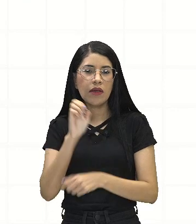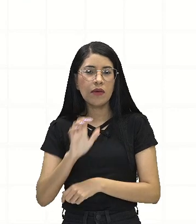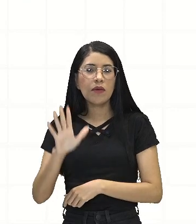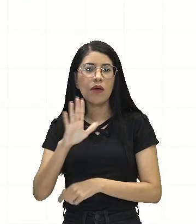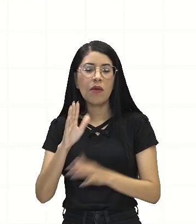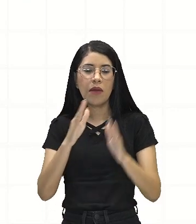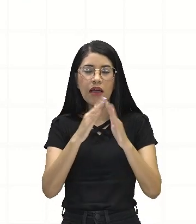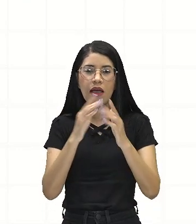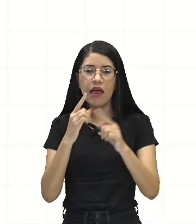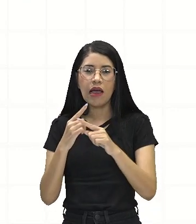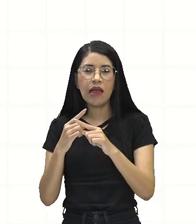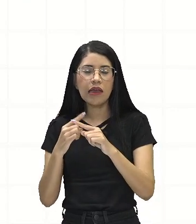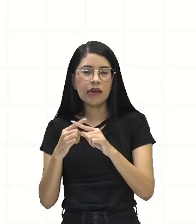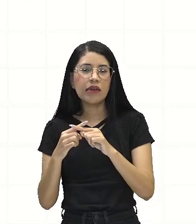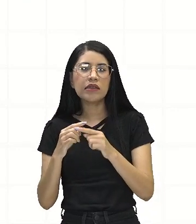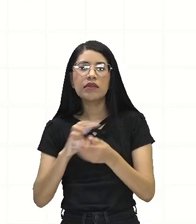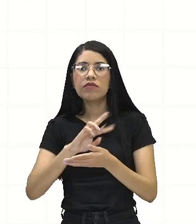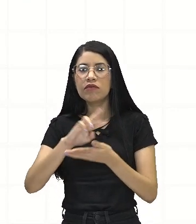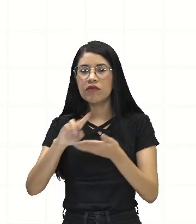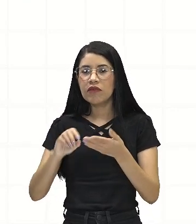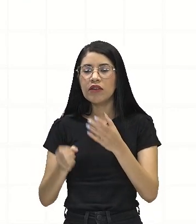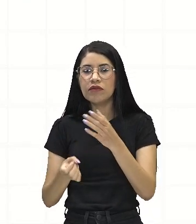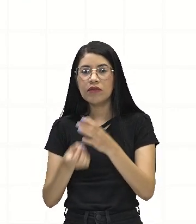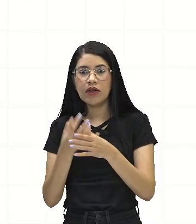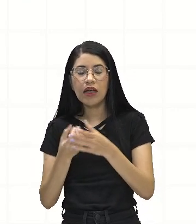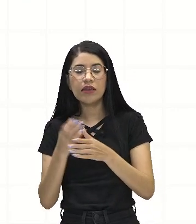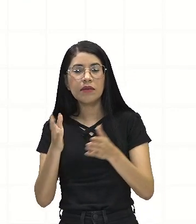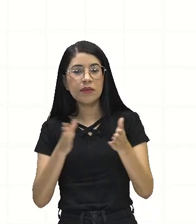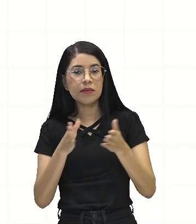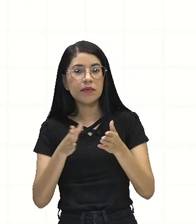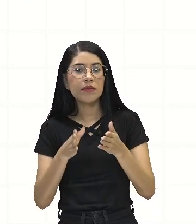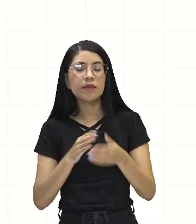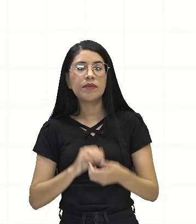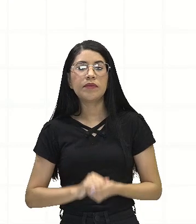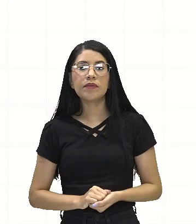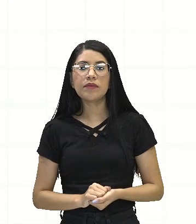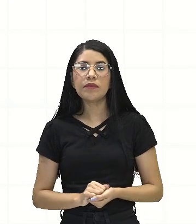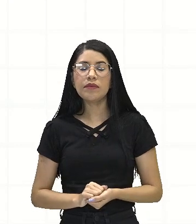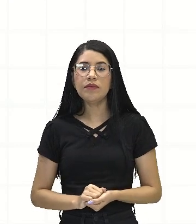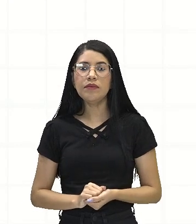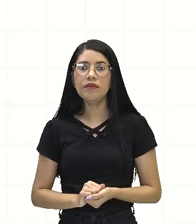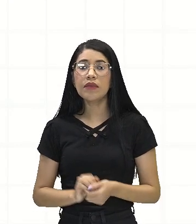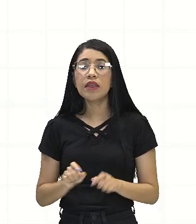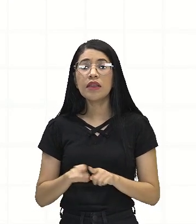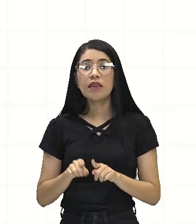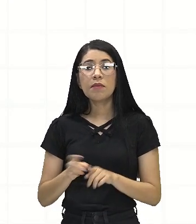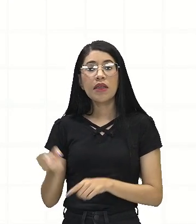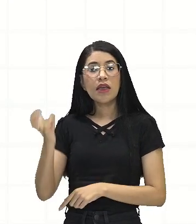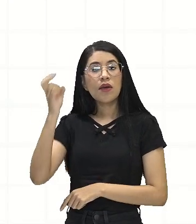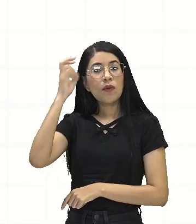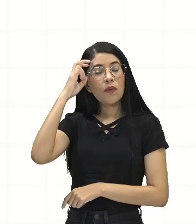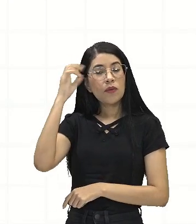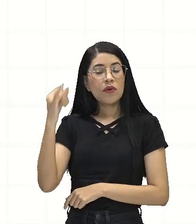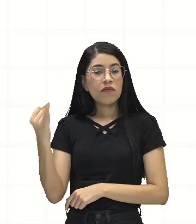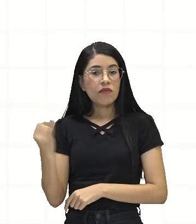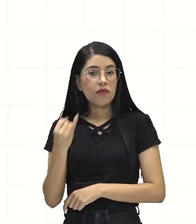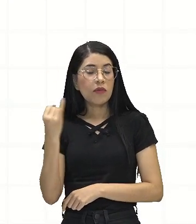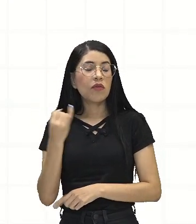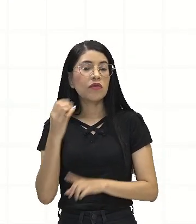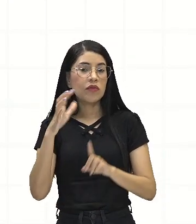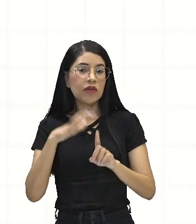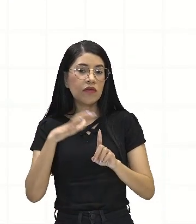viu, atraiu ali várias pessoas, né, e isso contribuiu para o crescimento